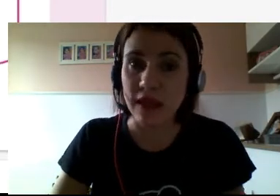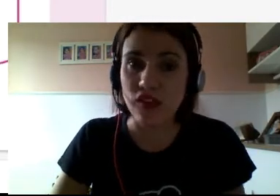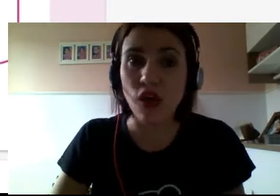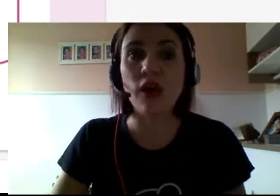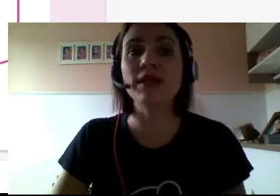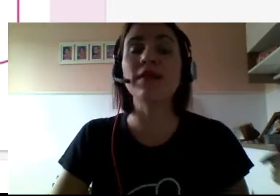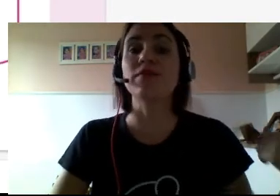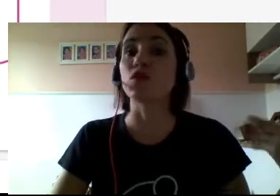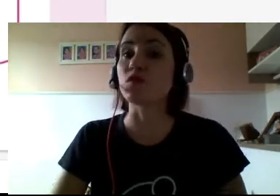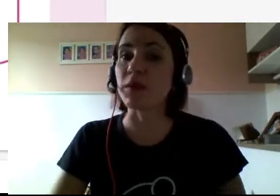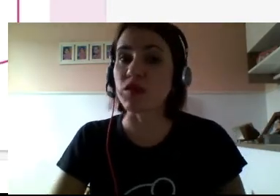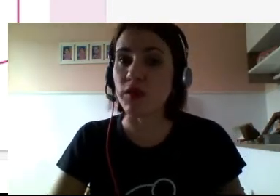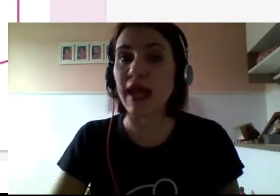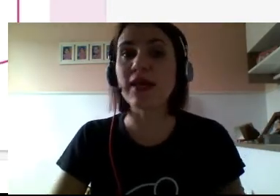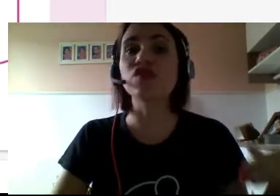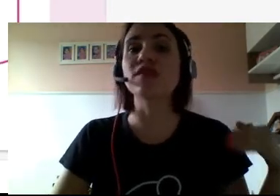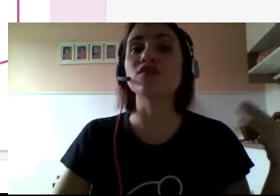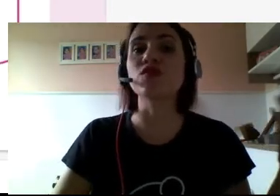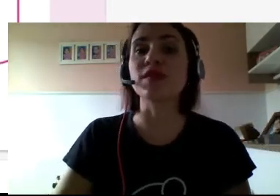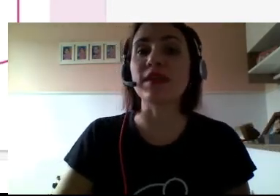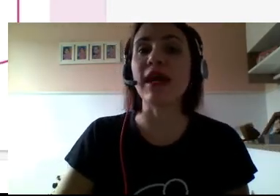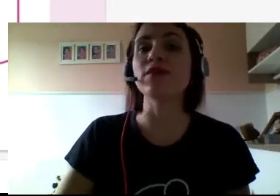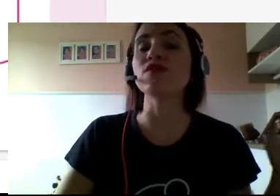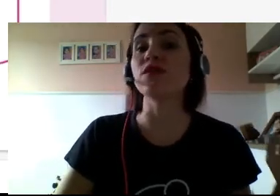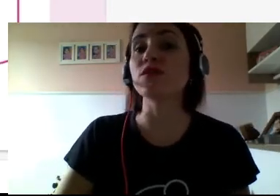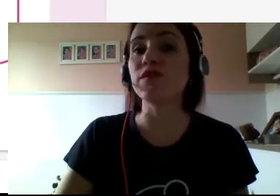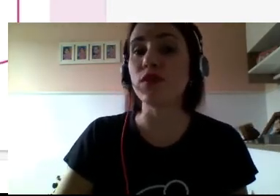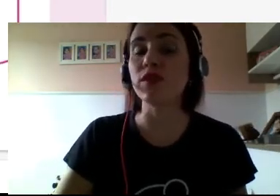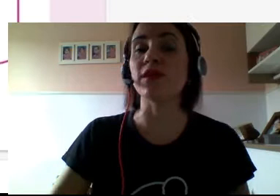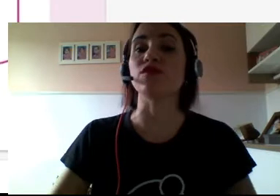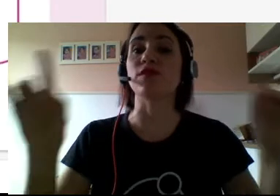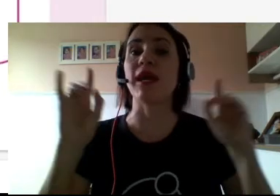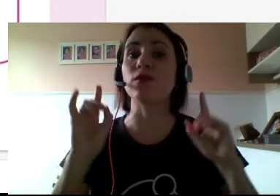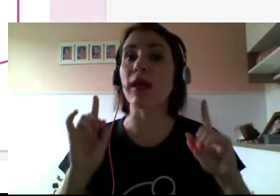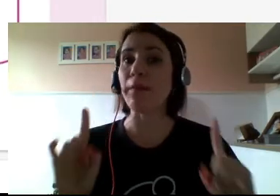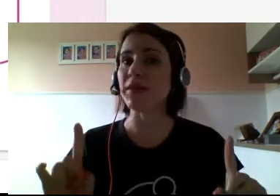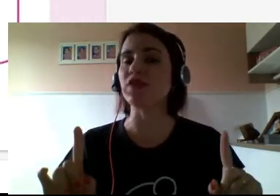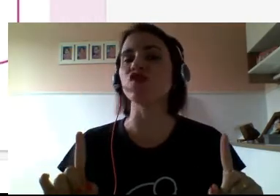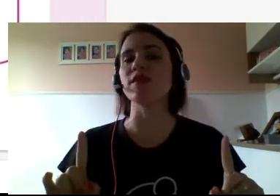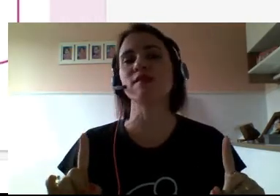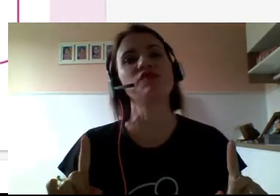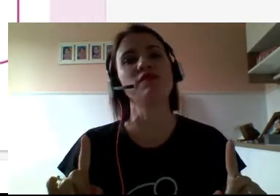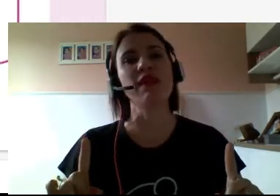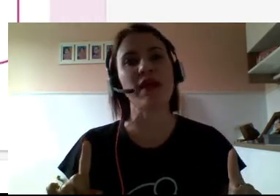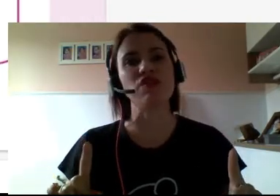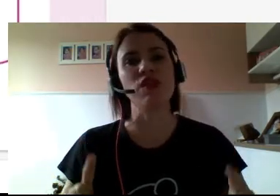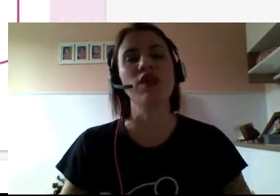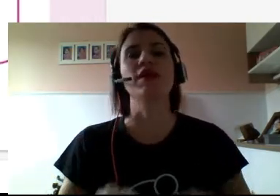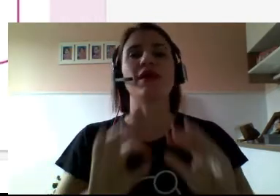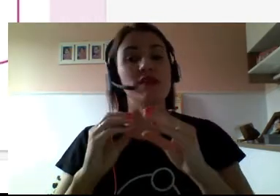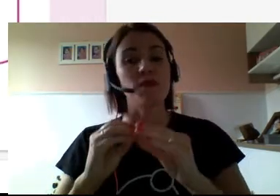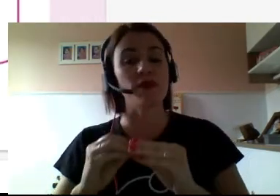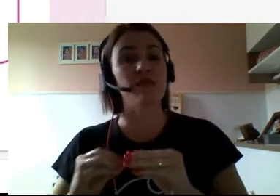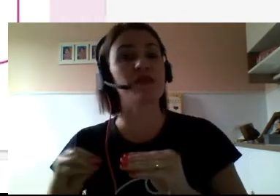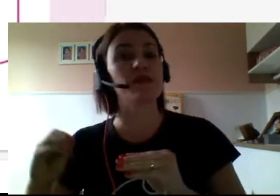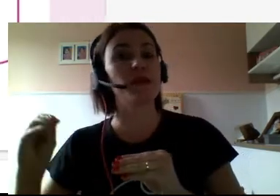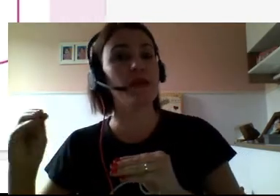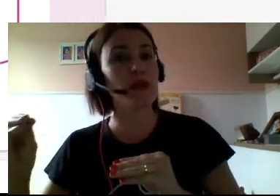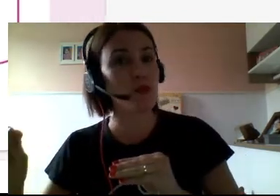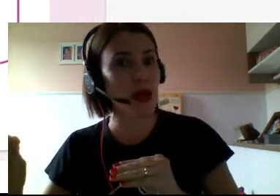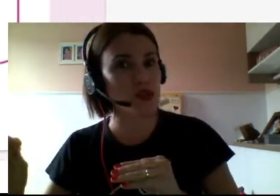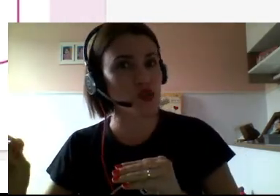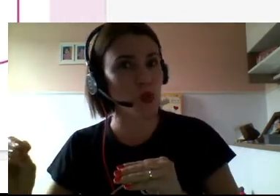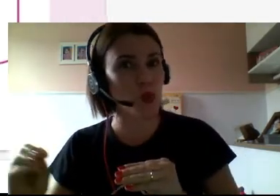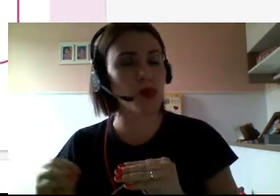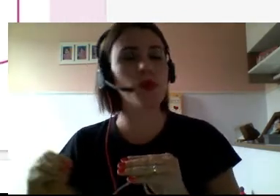inspire-se nas e nos personagens no cenário se nos figurinos eu quero Capricho nessa atividade vocês